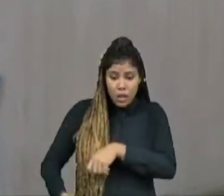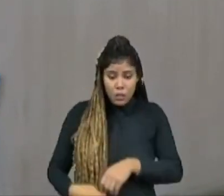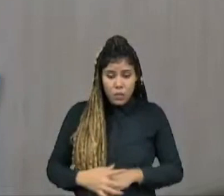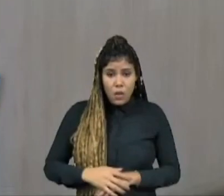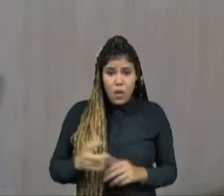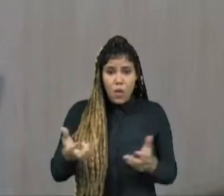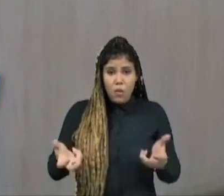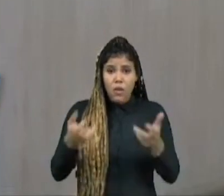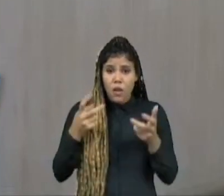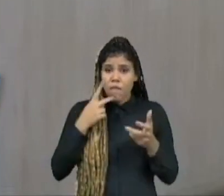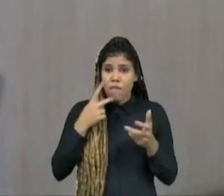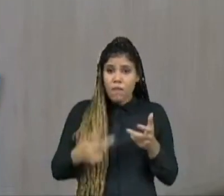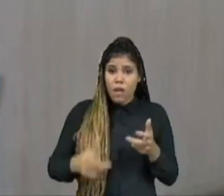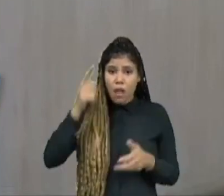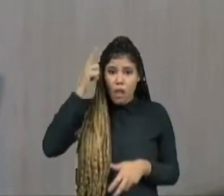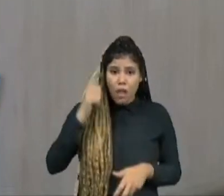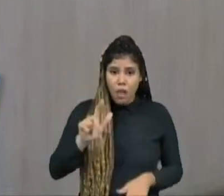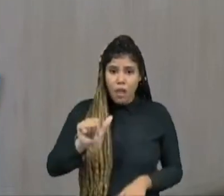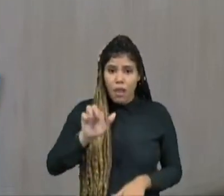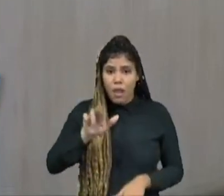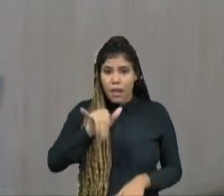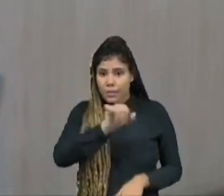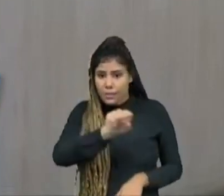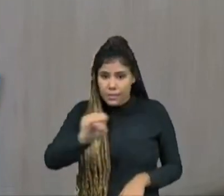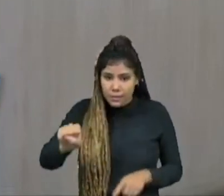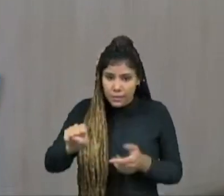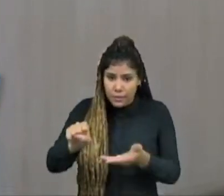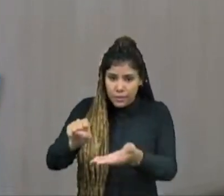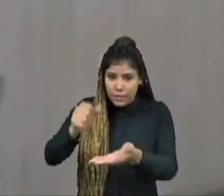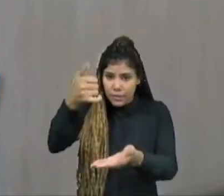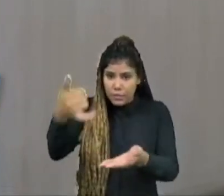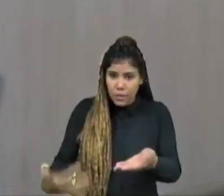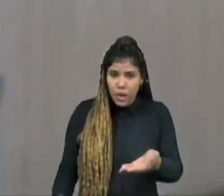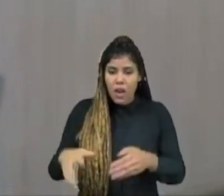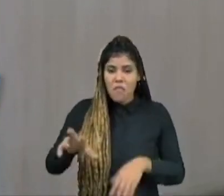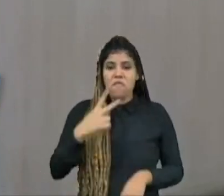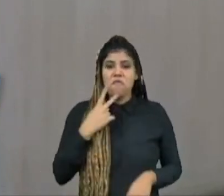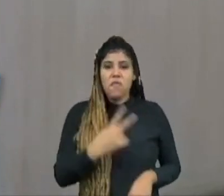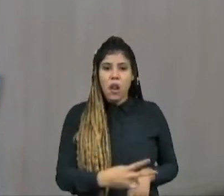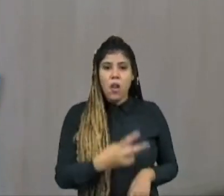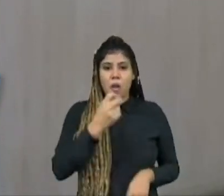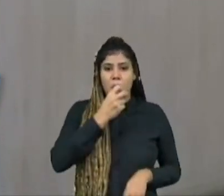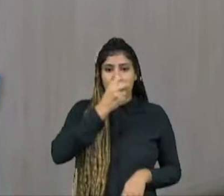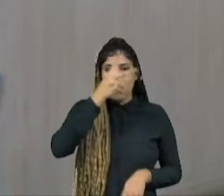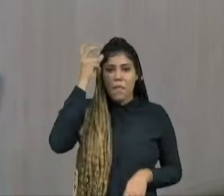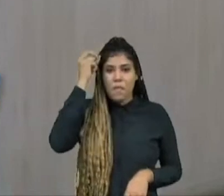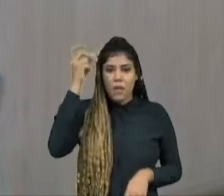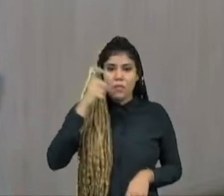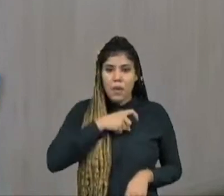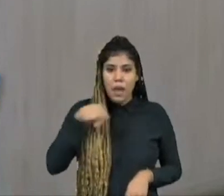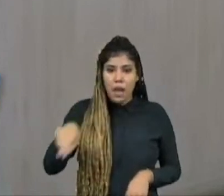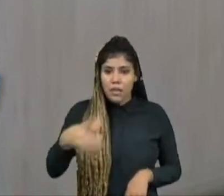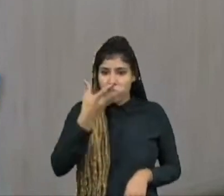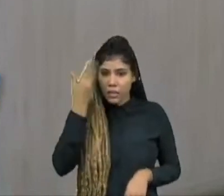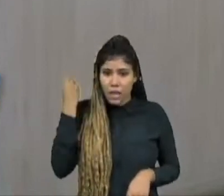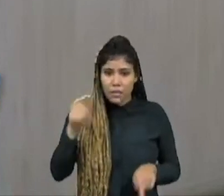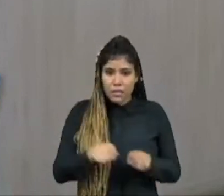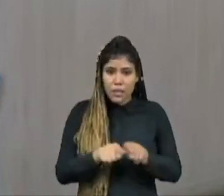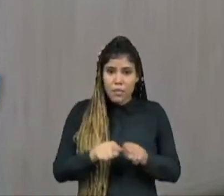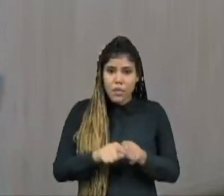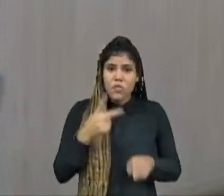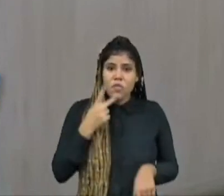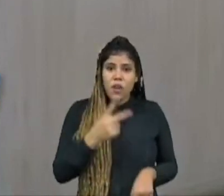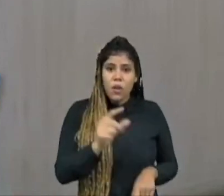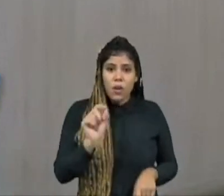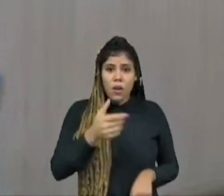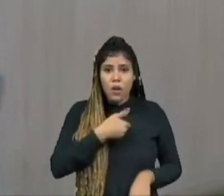a deputada Larissa, que disse que o prefeito mente, ela esquece também de dizer que o